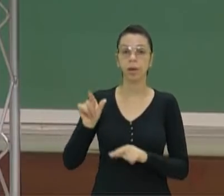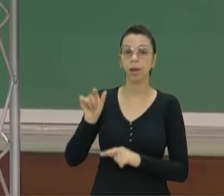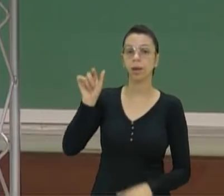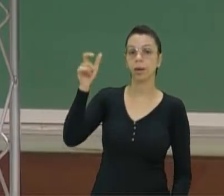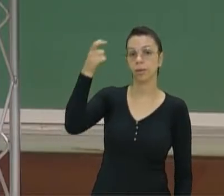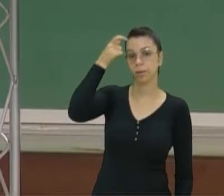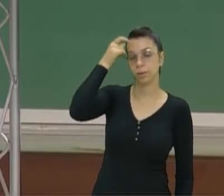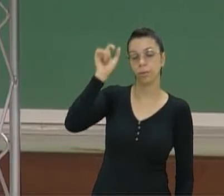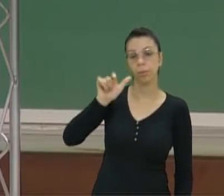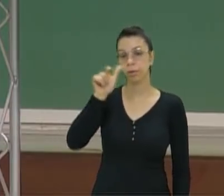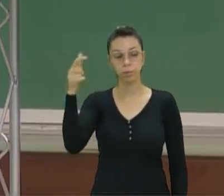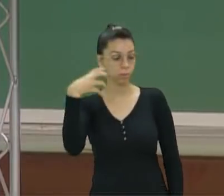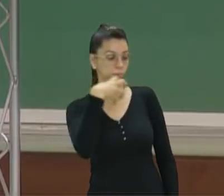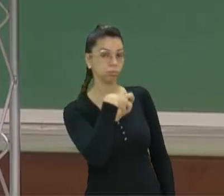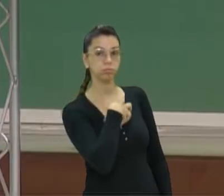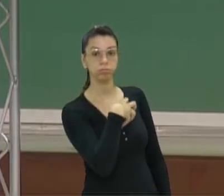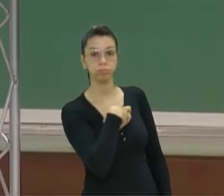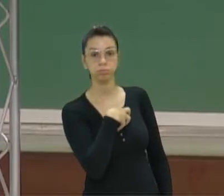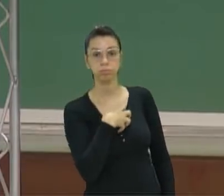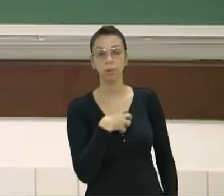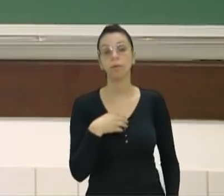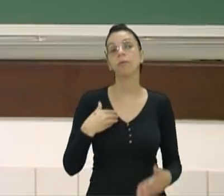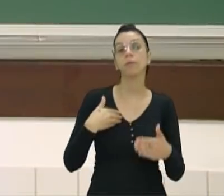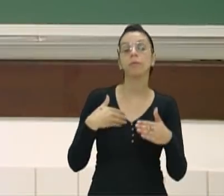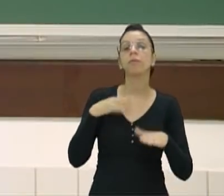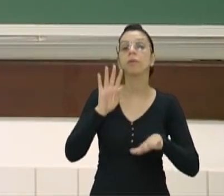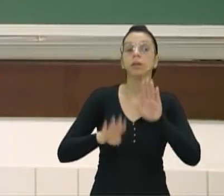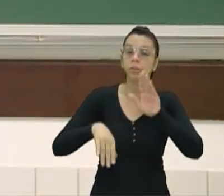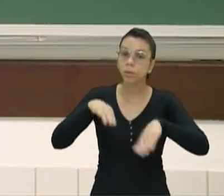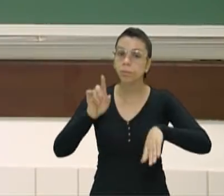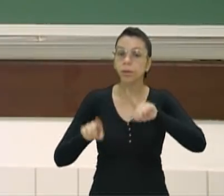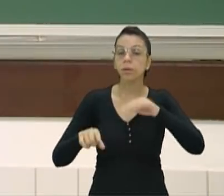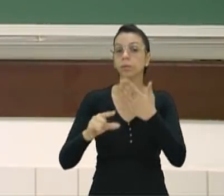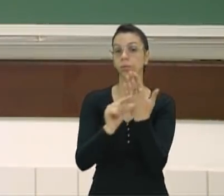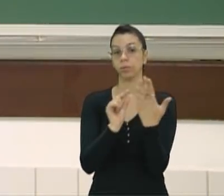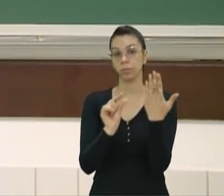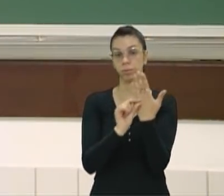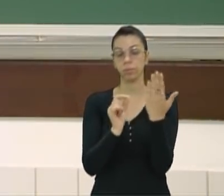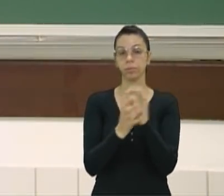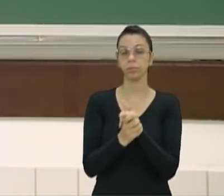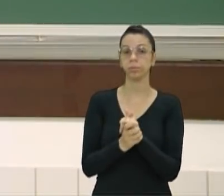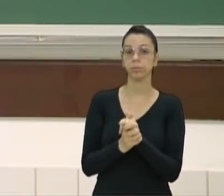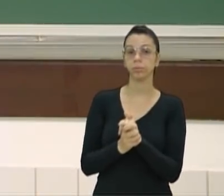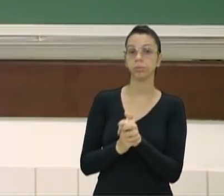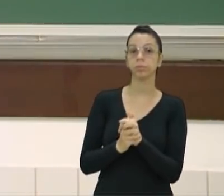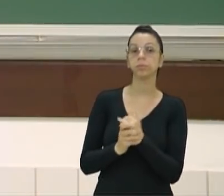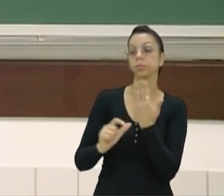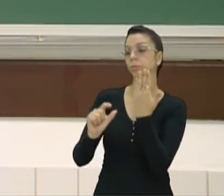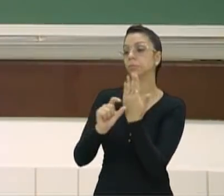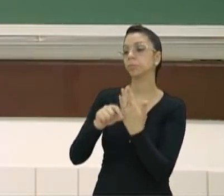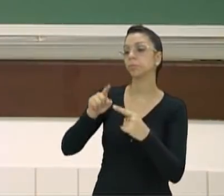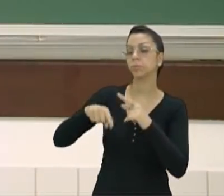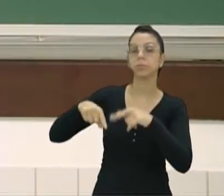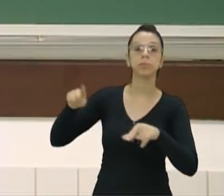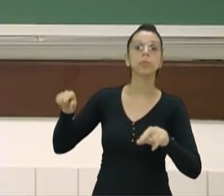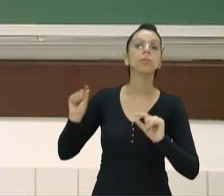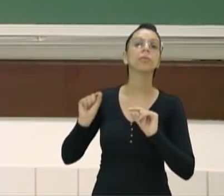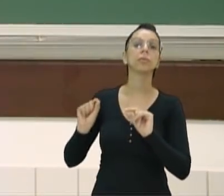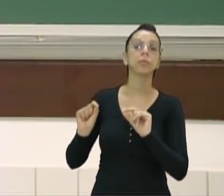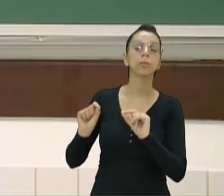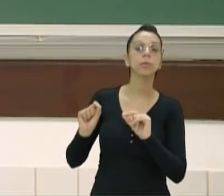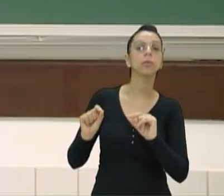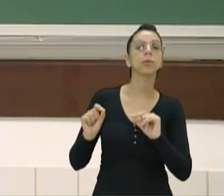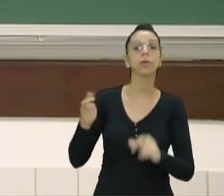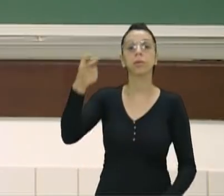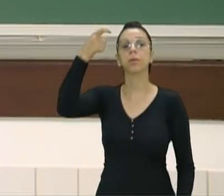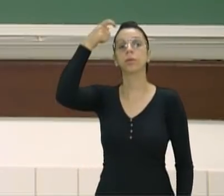sentidos fornecem o conhecimento. Ou seja, para alguns, a racionalidade, né, a minha capacidade de pensar sobre as coisas, é